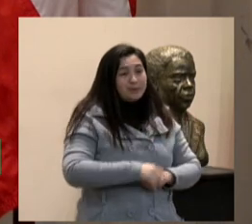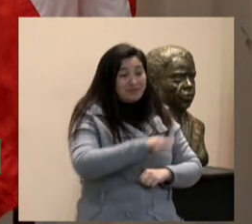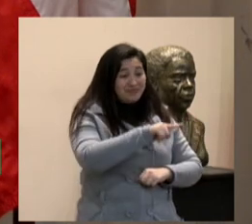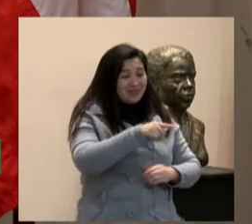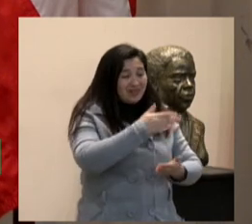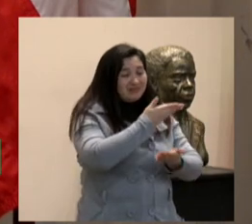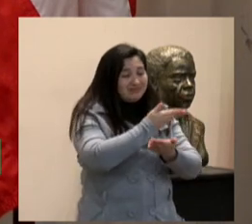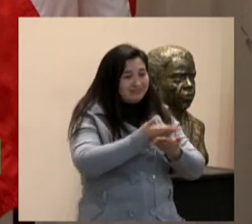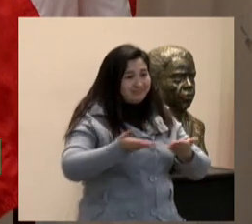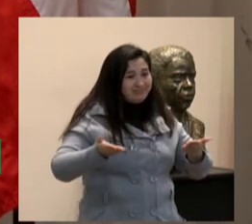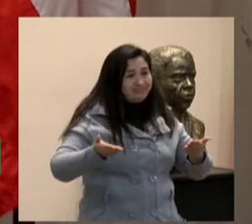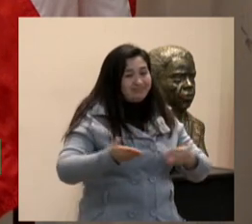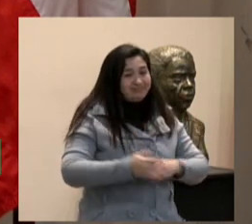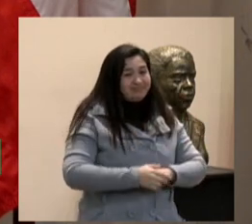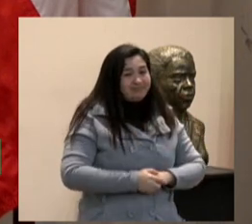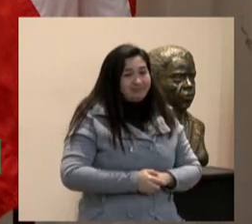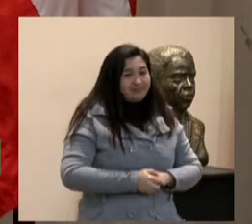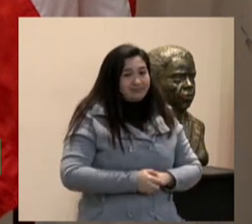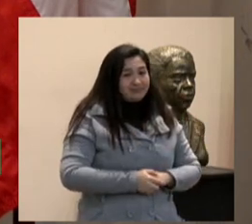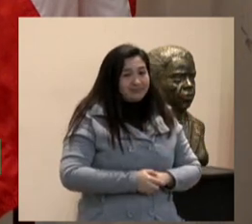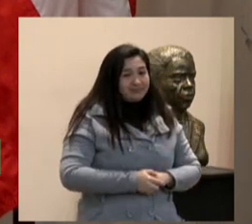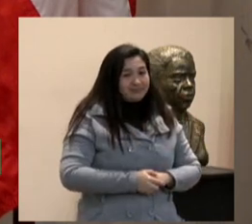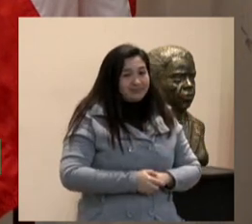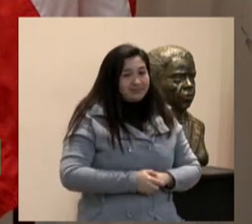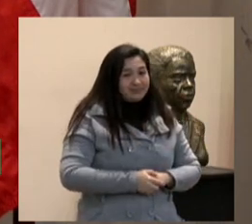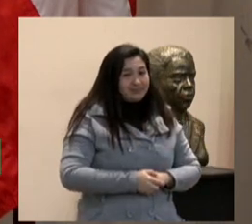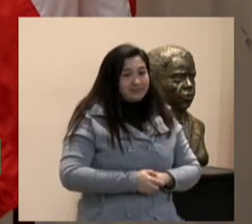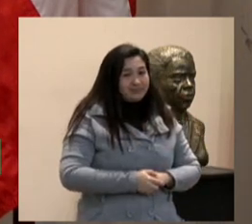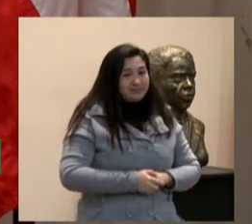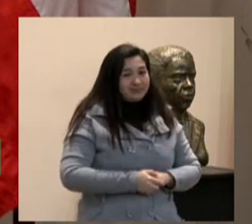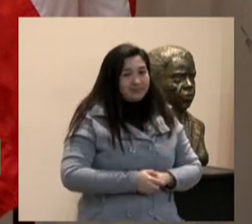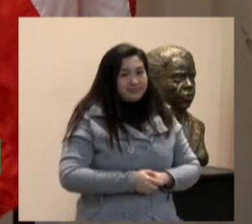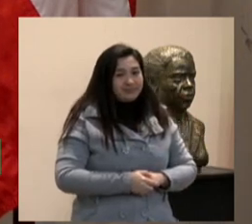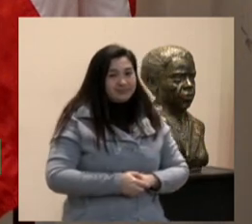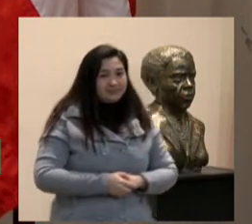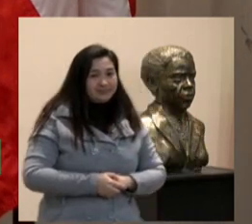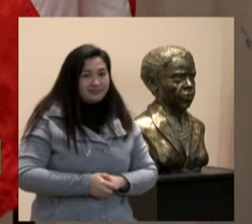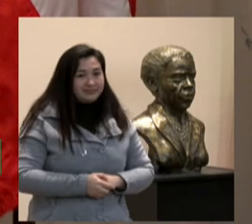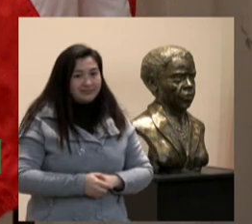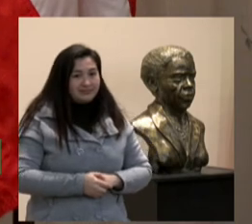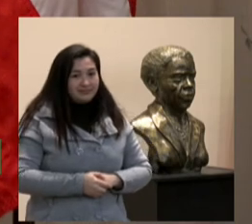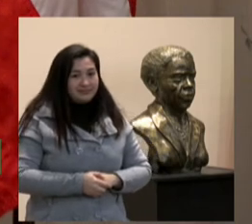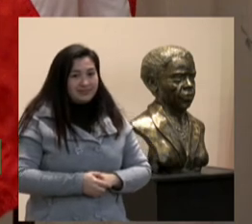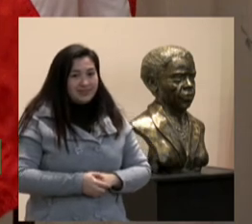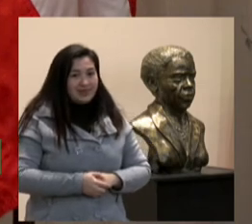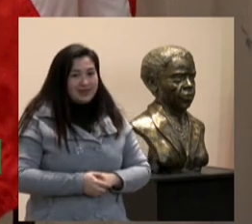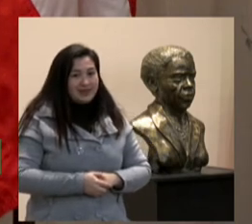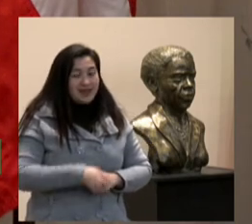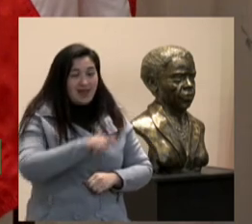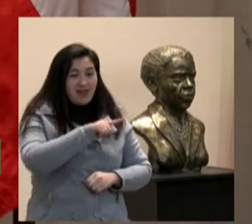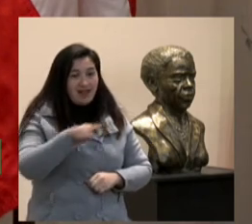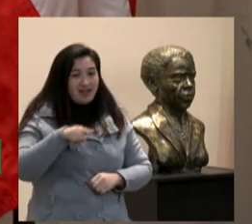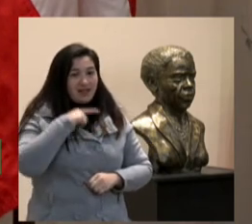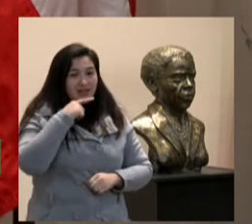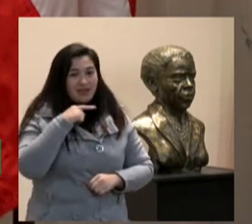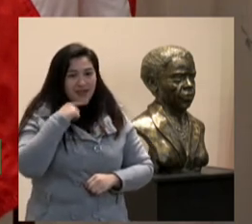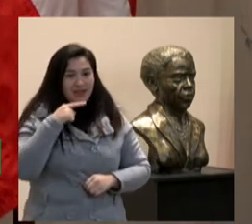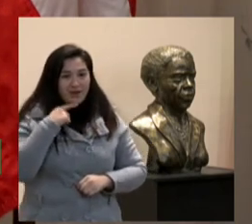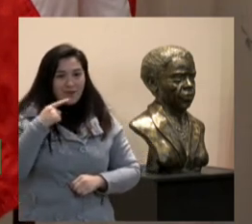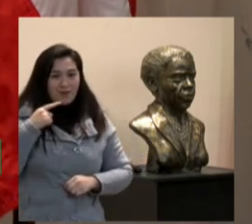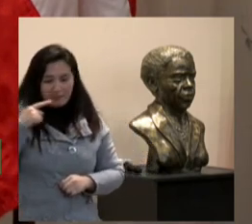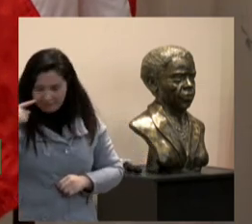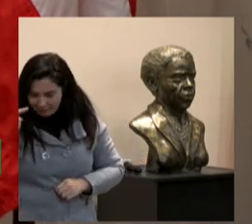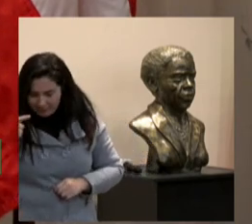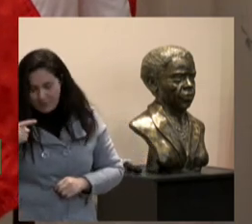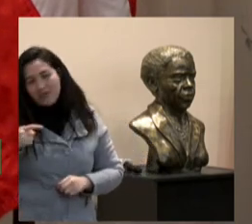70 milhões de brasileiros e brasileiras não concluíram a educação básica.